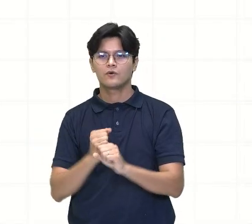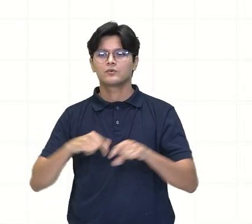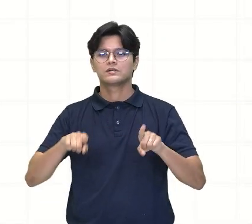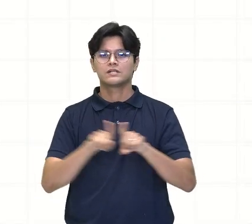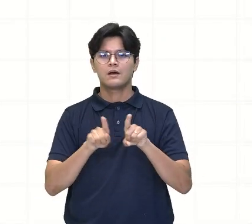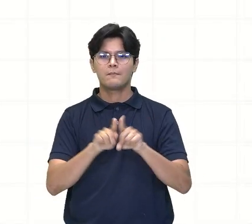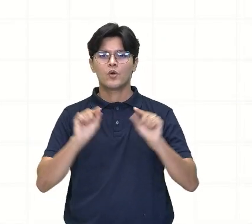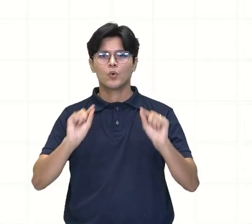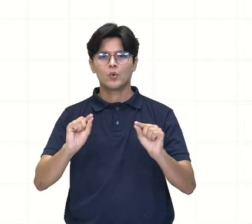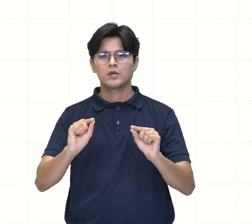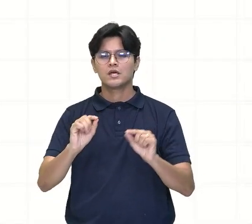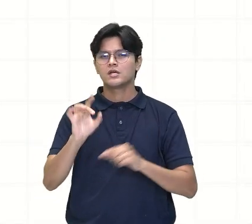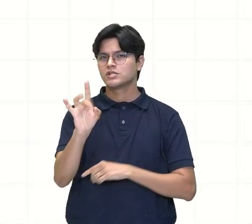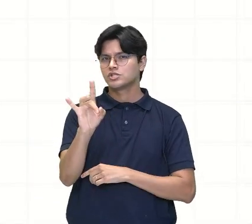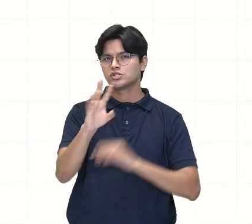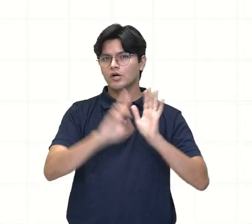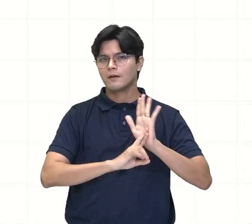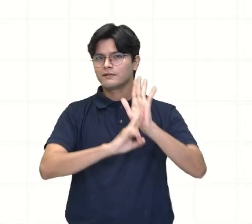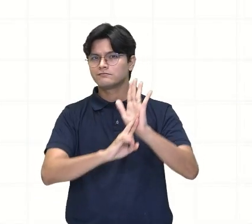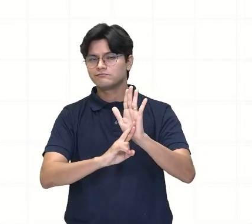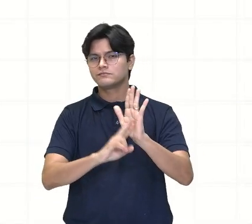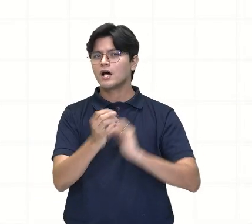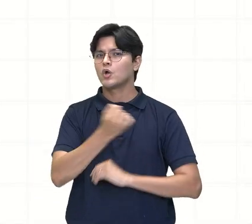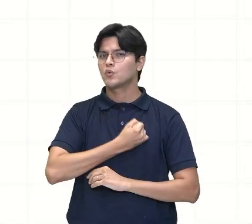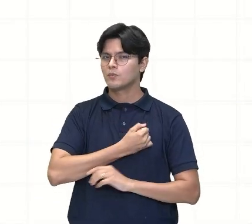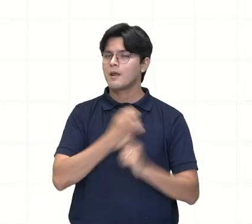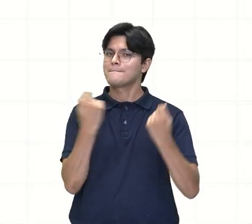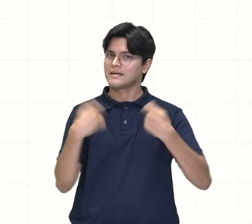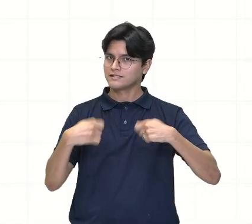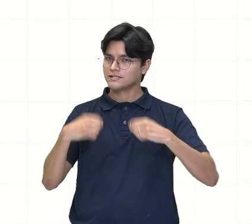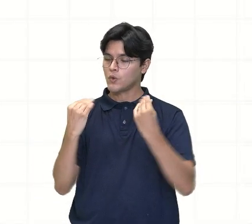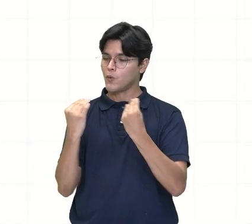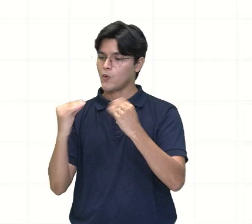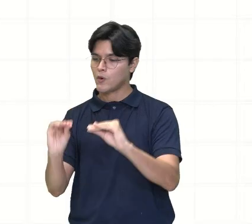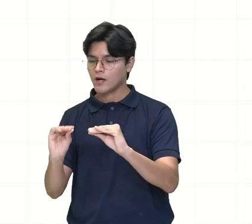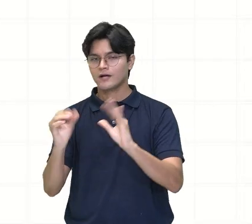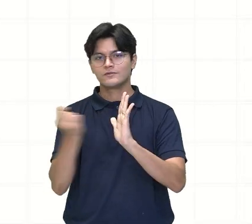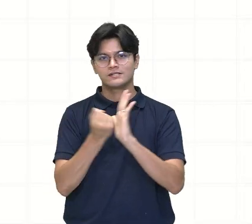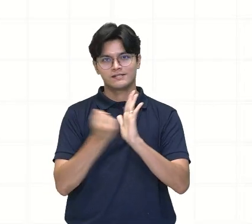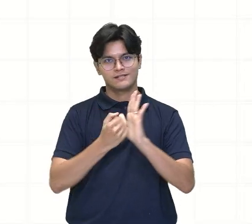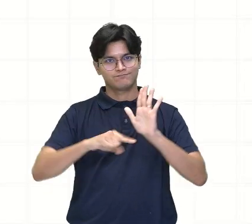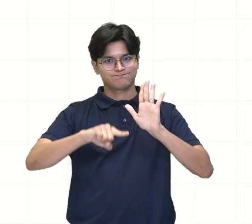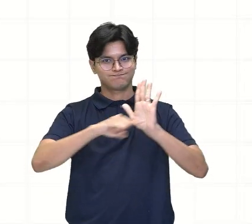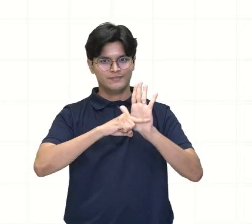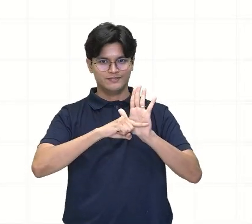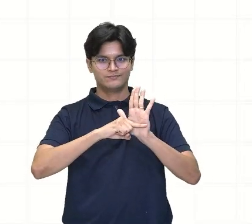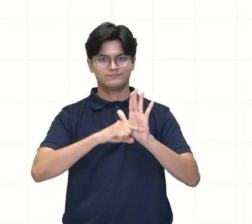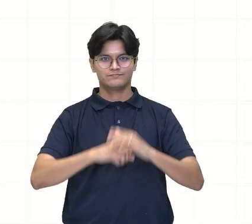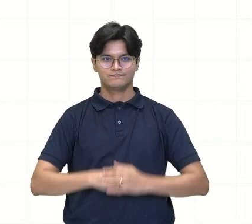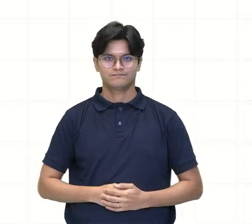a gente vai só representar o número, ele sempre tem que ter o sinal de menos na frente dele.